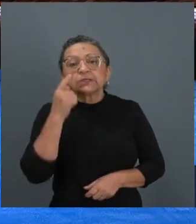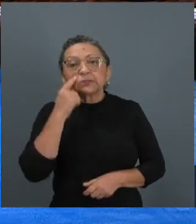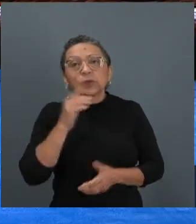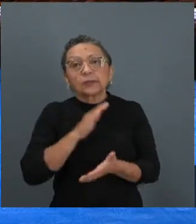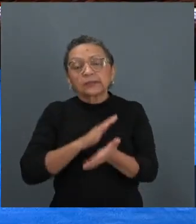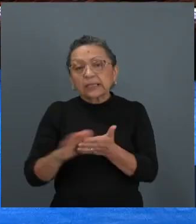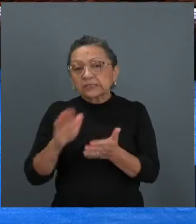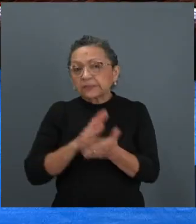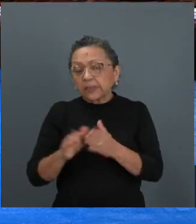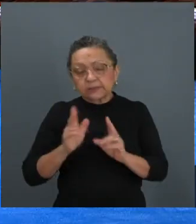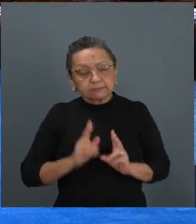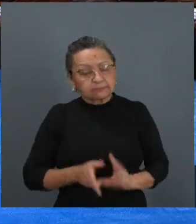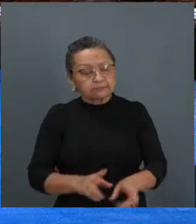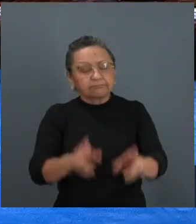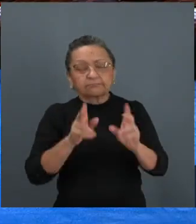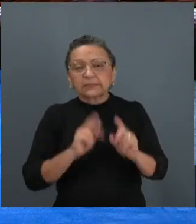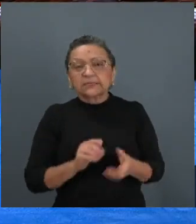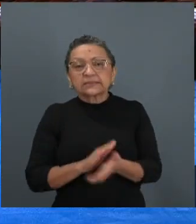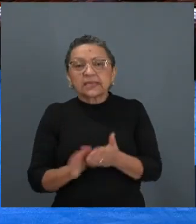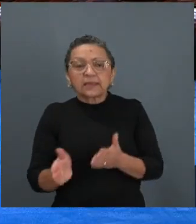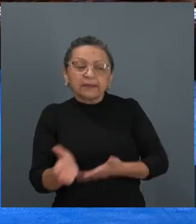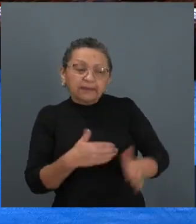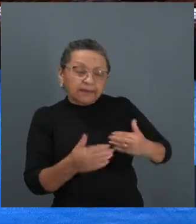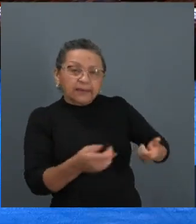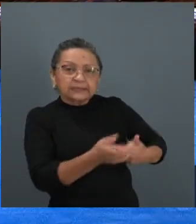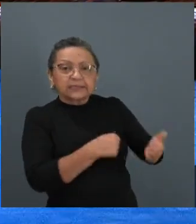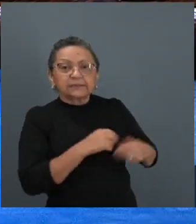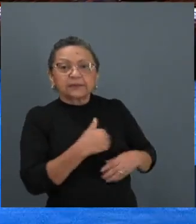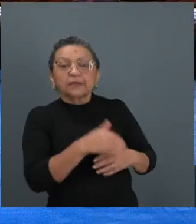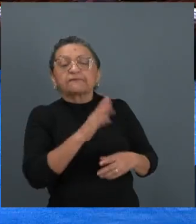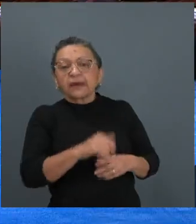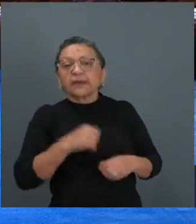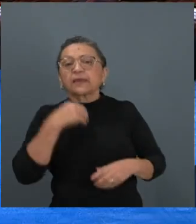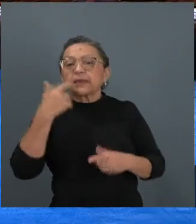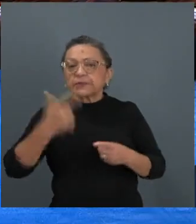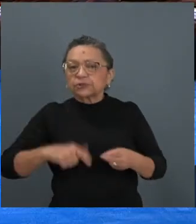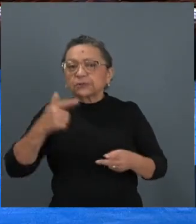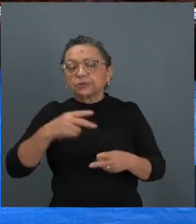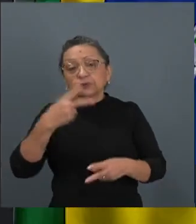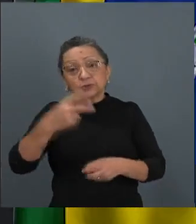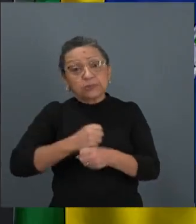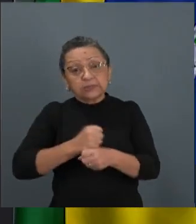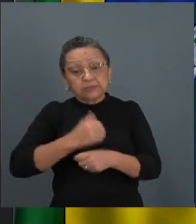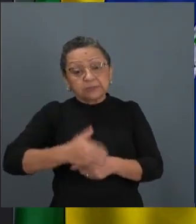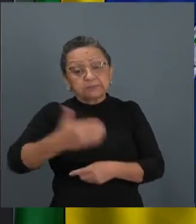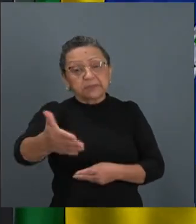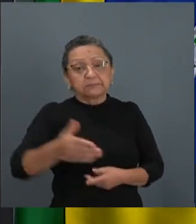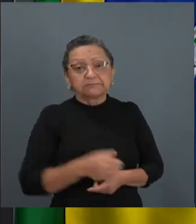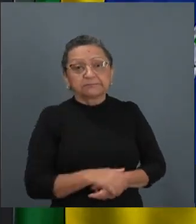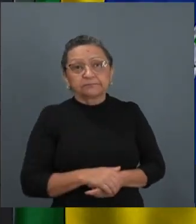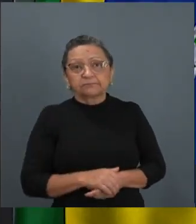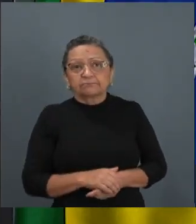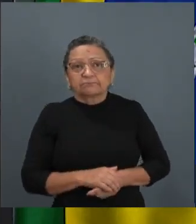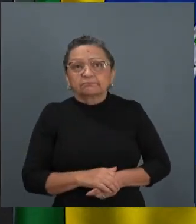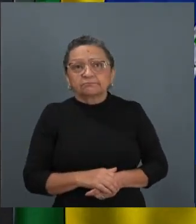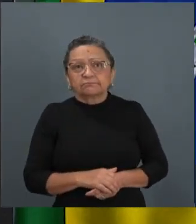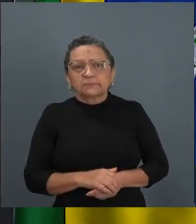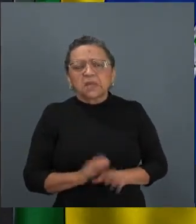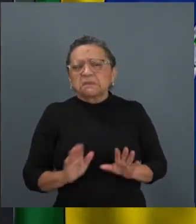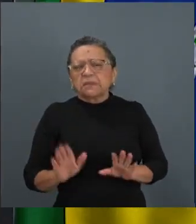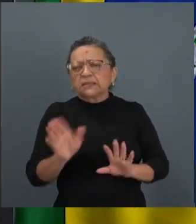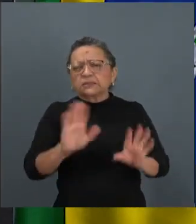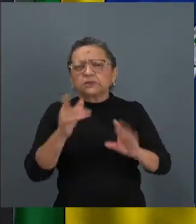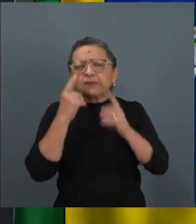e com receitas não recorrentes, e que vão se repetir nos 2 anos subsequentes. Mas vamos se